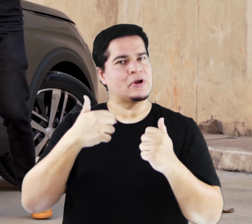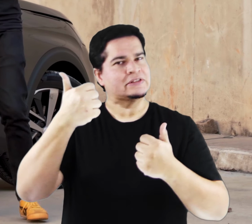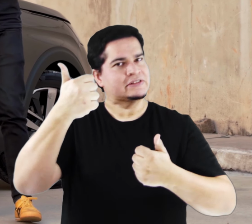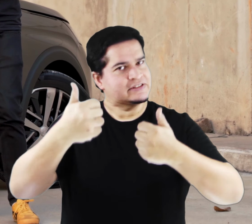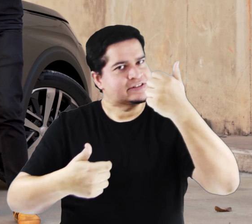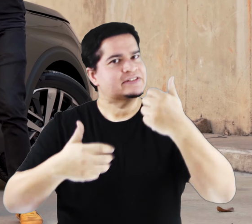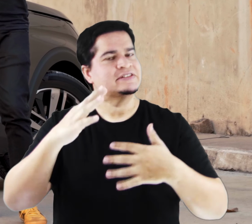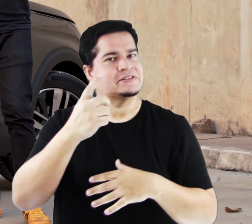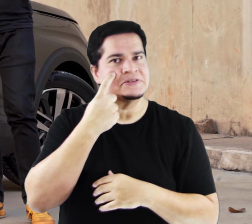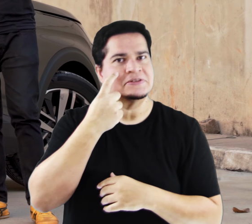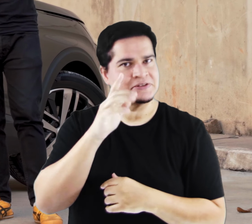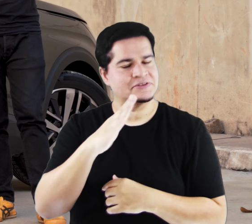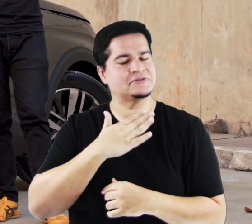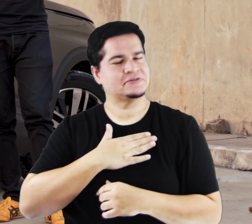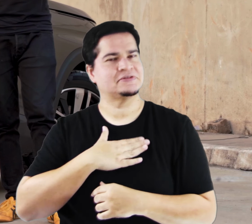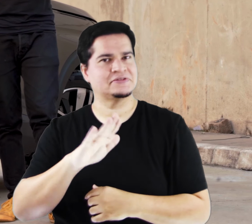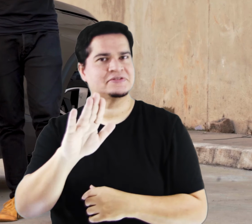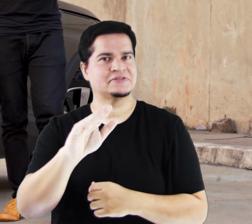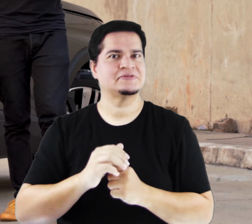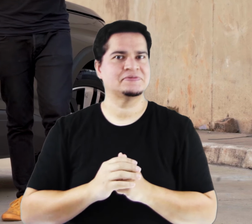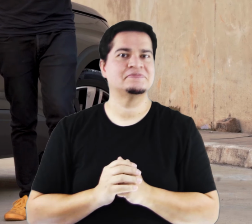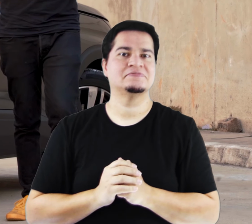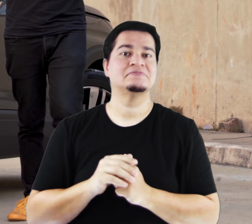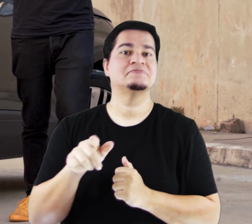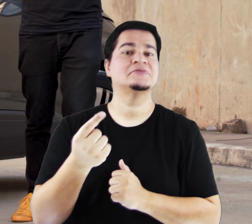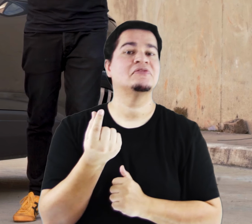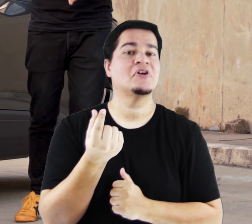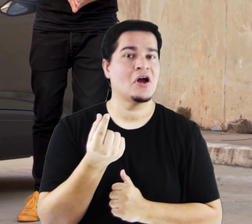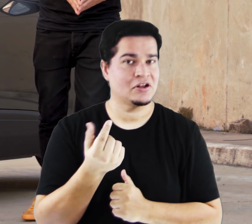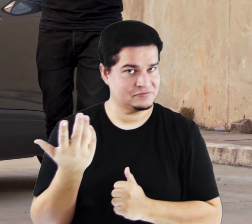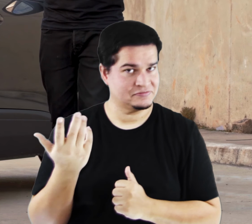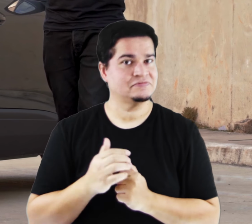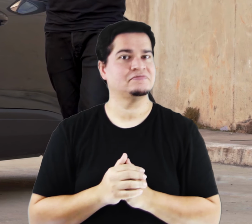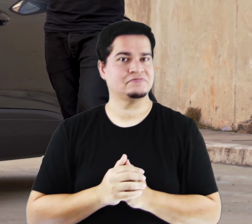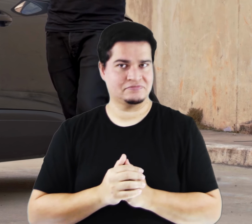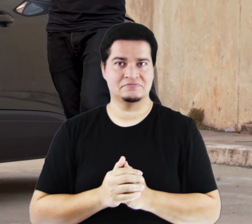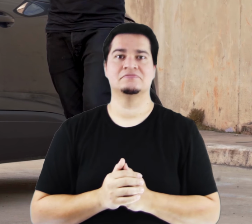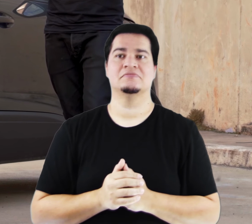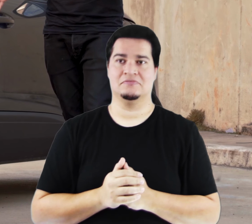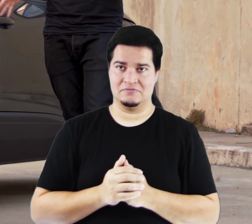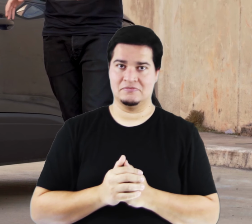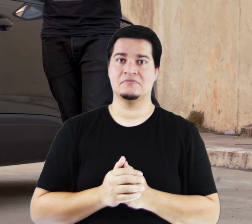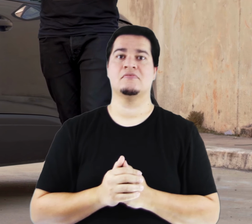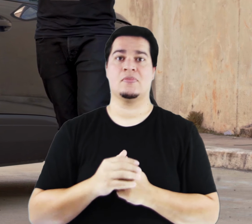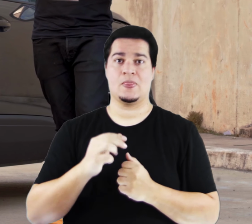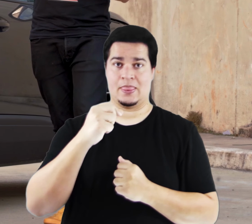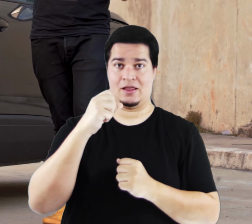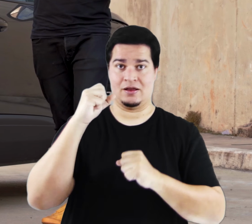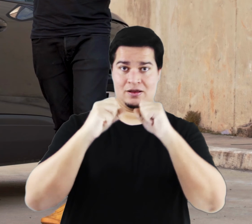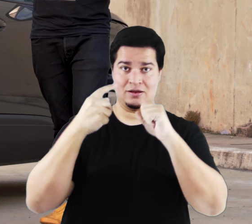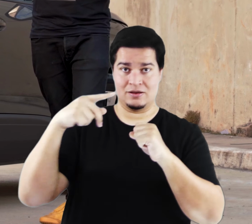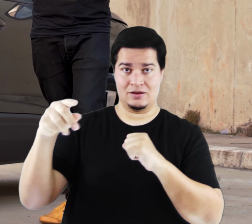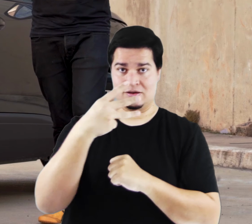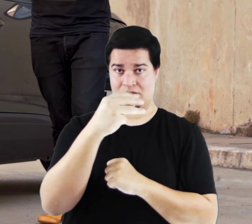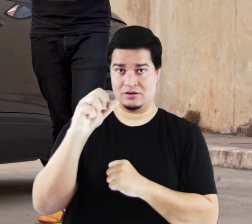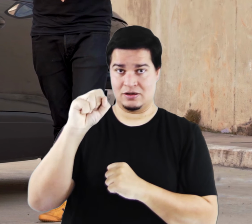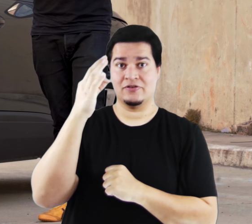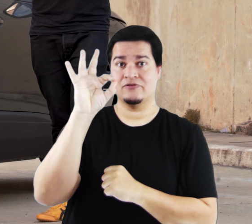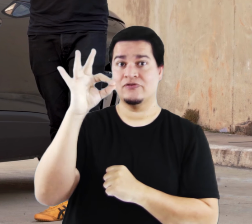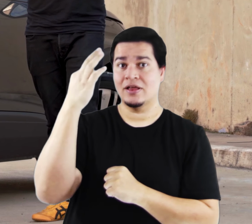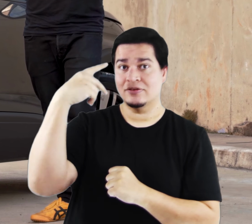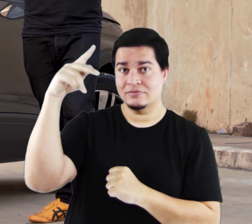mais legais, não sei se você está sentado aí, mas vamos lá falar de preços aqui. Pessoal, 3008, fabricado em Sochaux, lá na